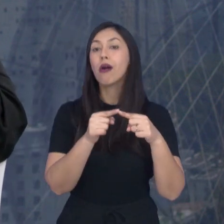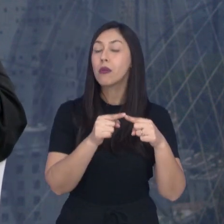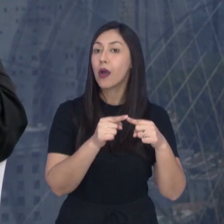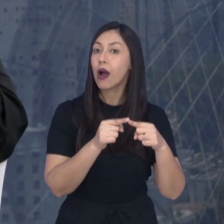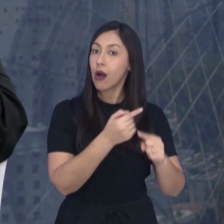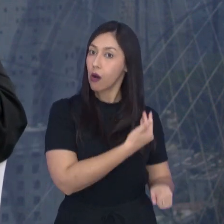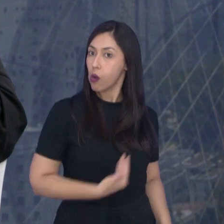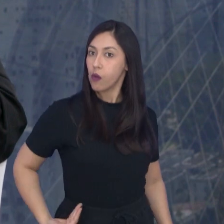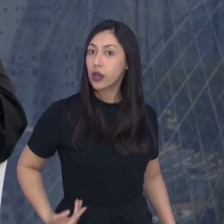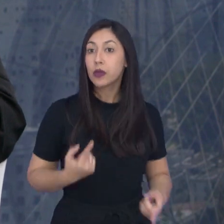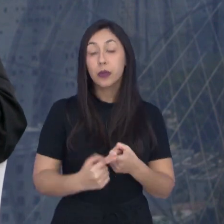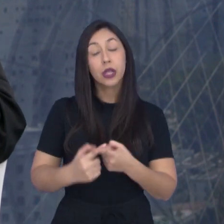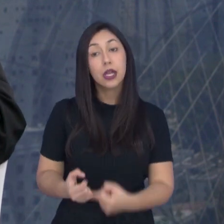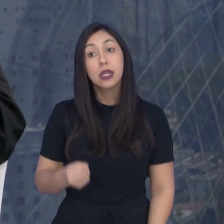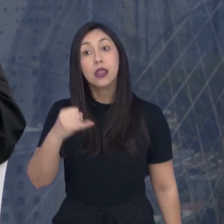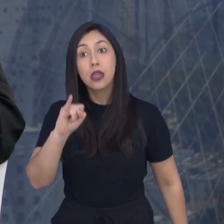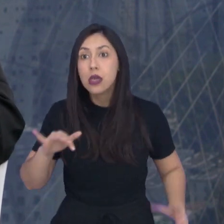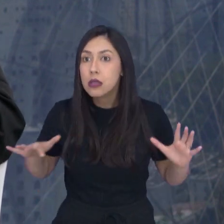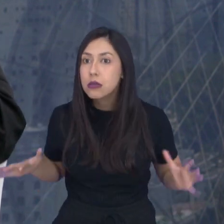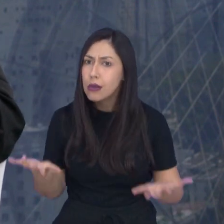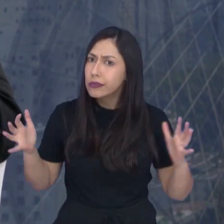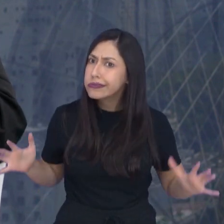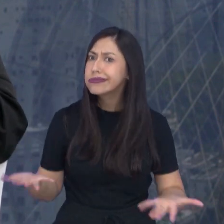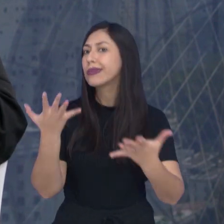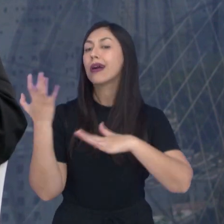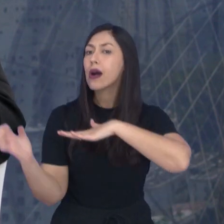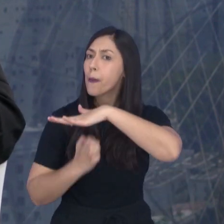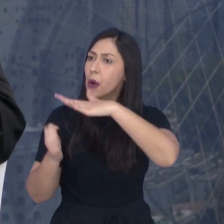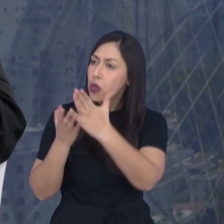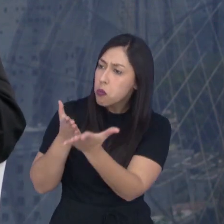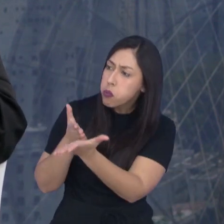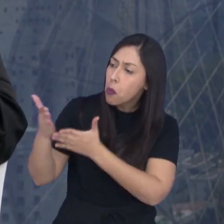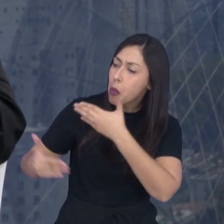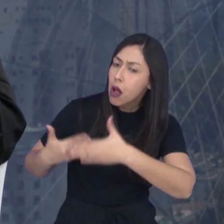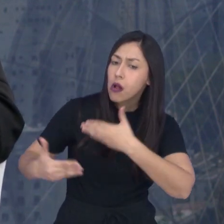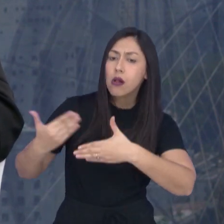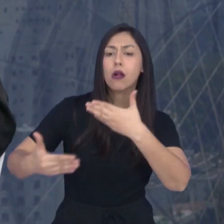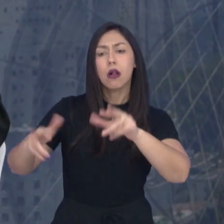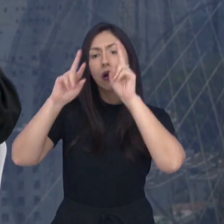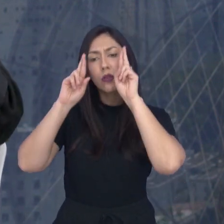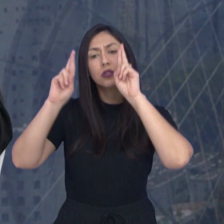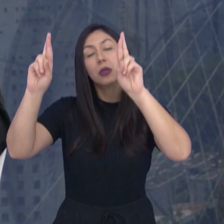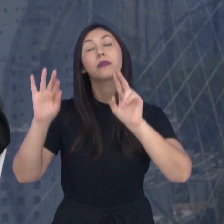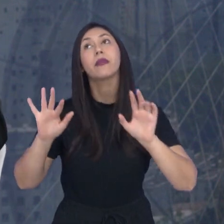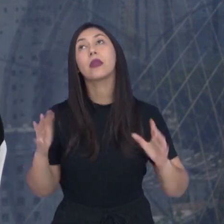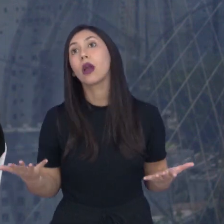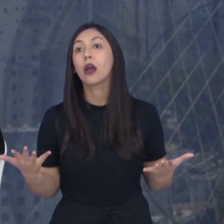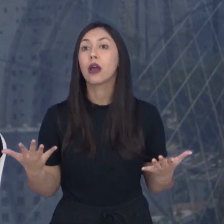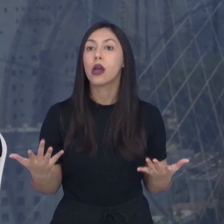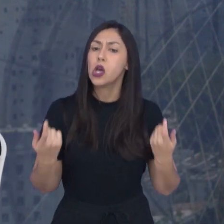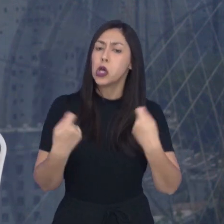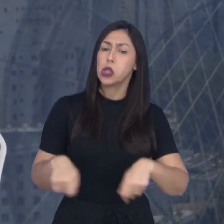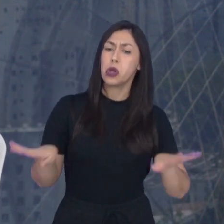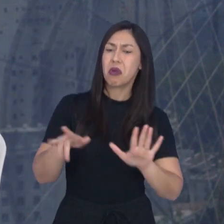gente incentiva, dá incentivos para que as empresas andem dessa forma, caminhem dessa forma, como você falou assim, não